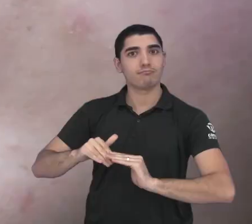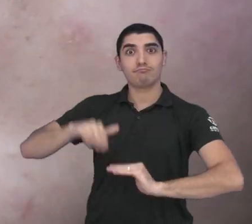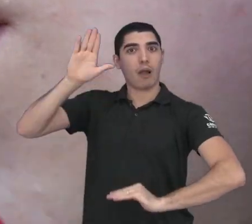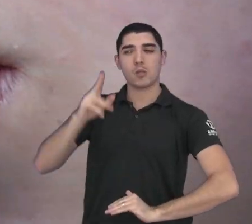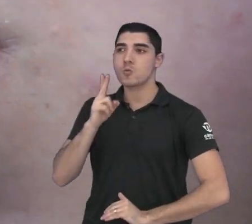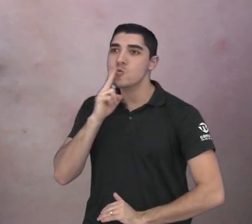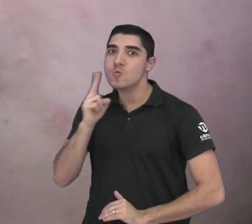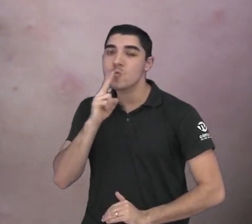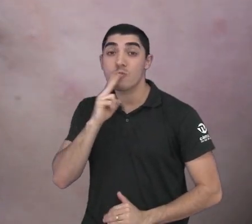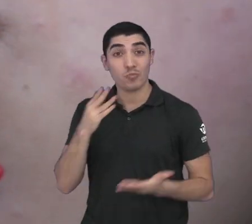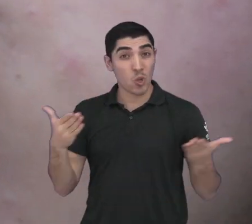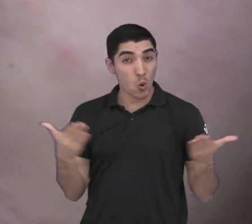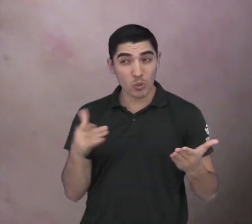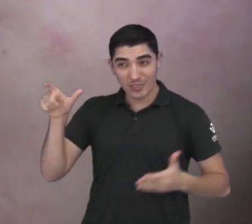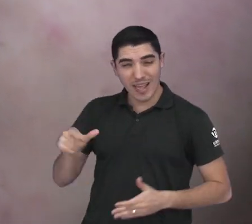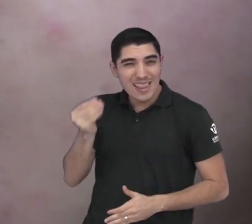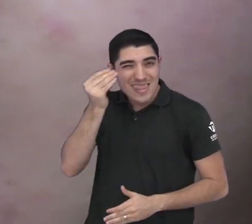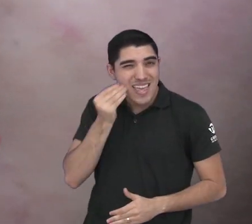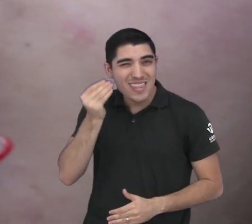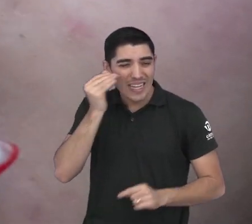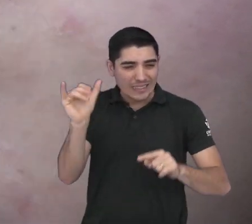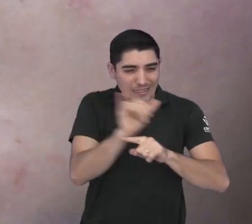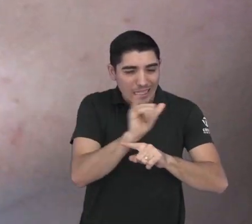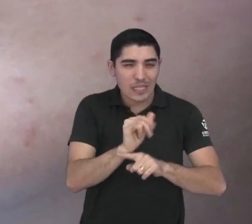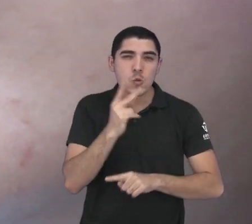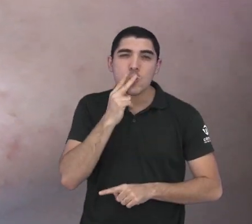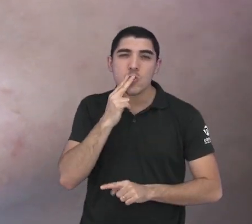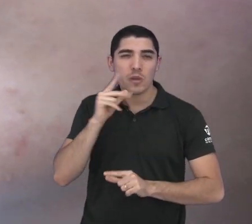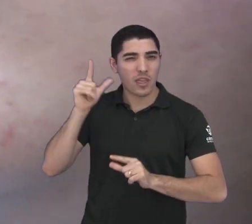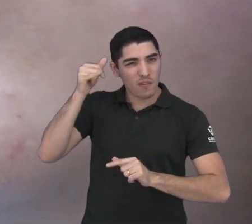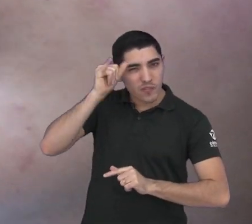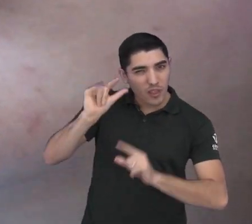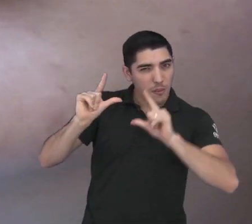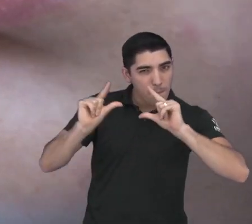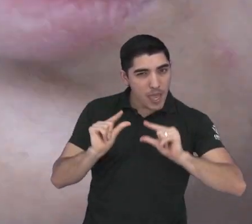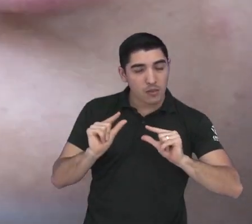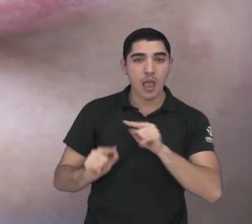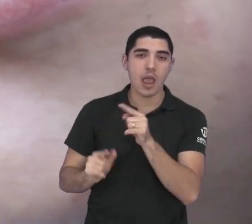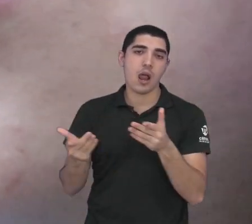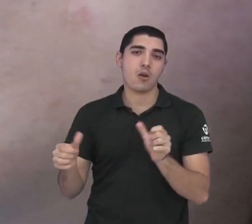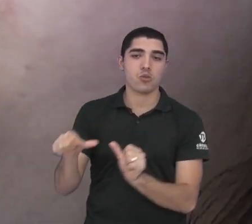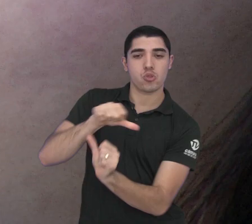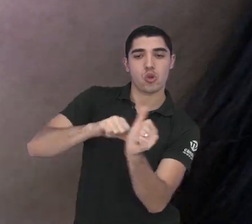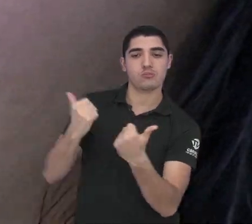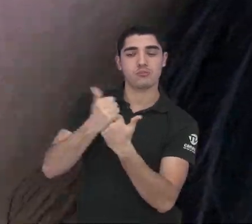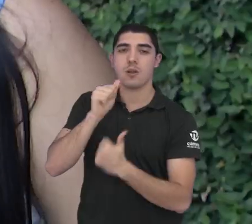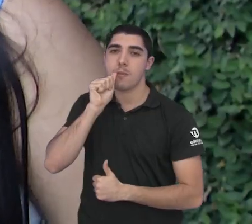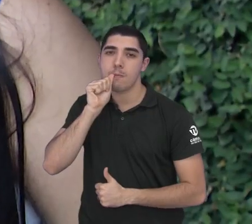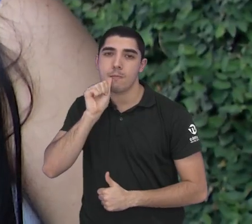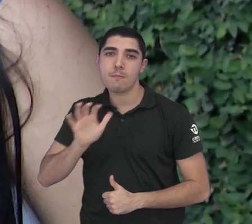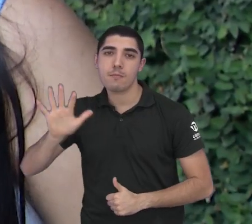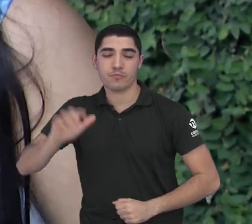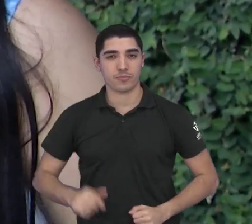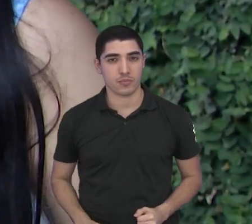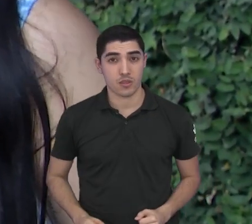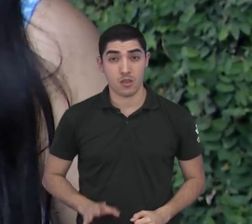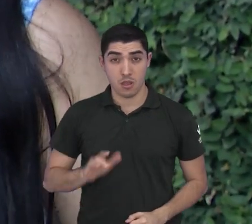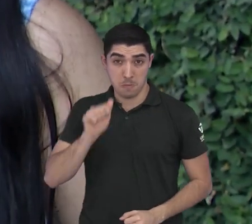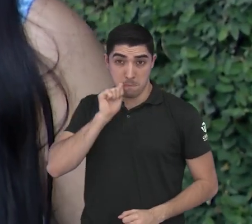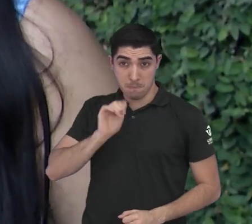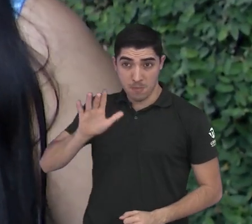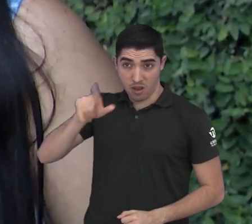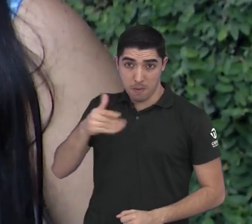faculdade. Hoje, para diminuir o uso do cigarro convencional, a estudante utiliza o vape. Não que seja a melhor